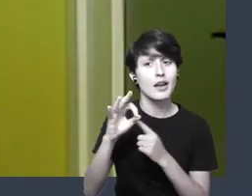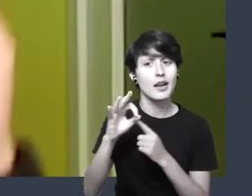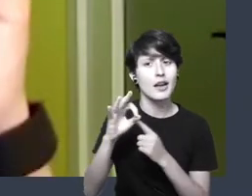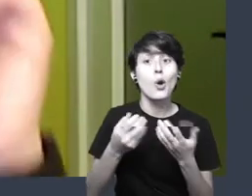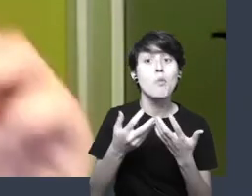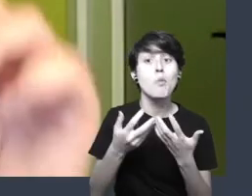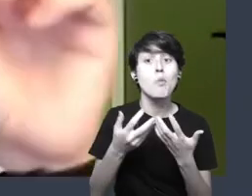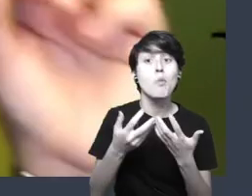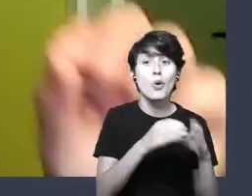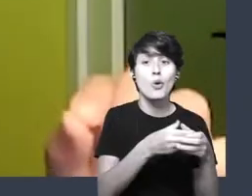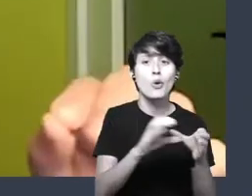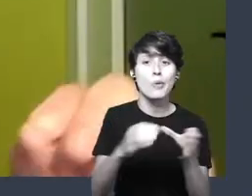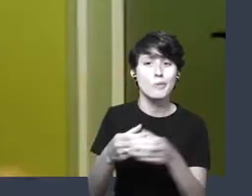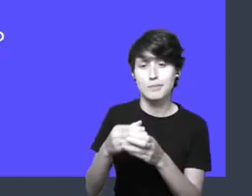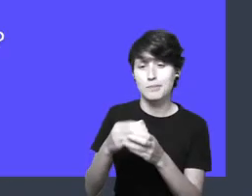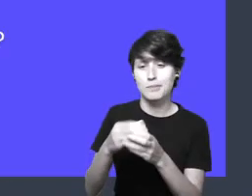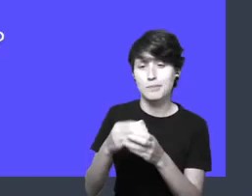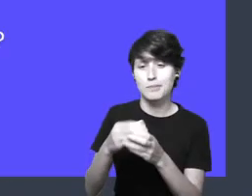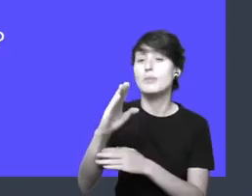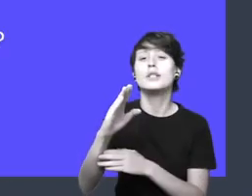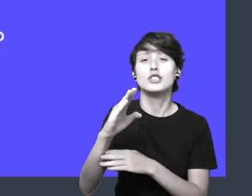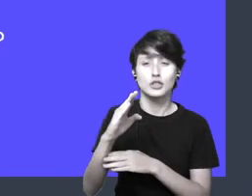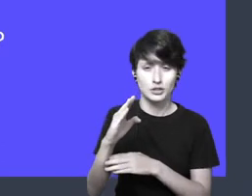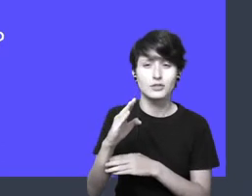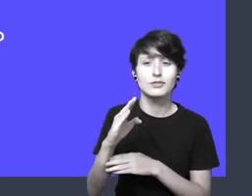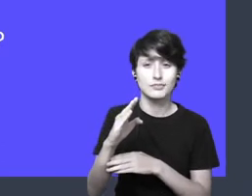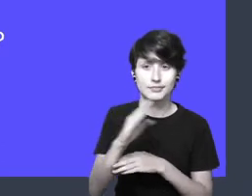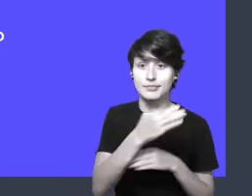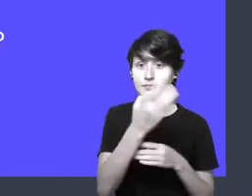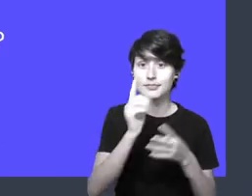para populações que são minorias.